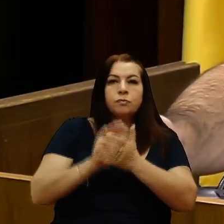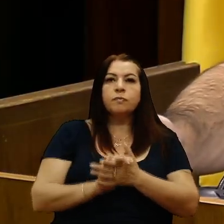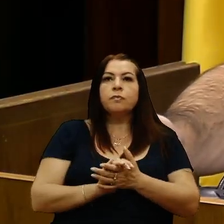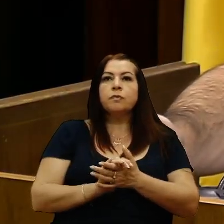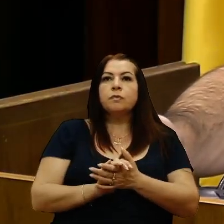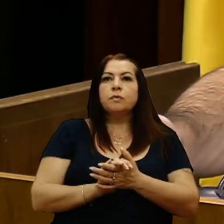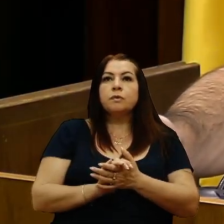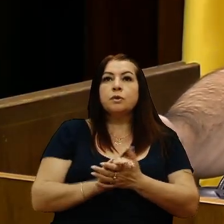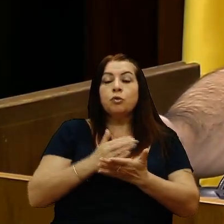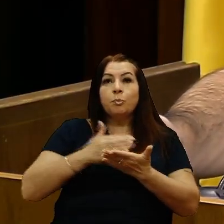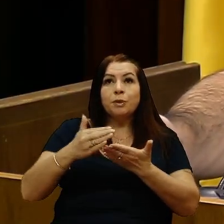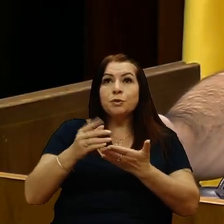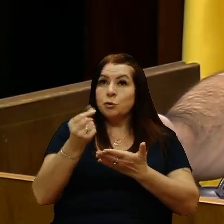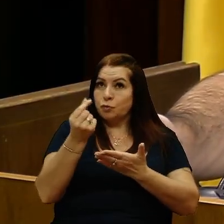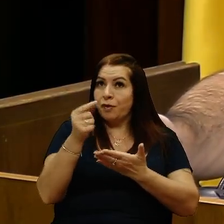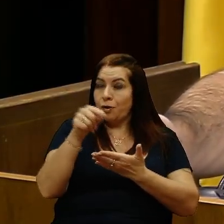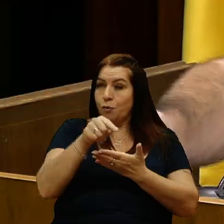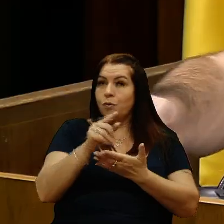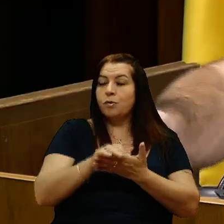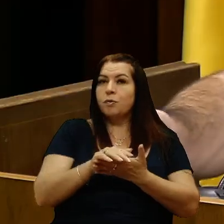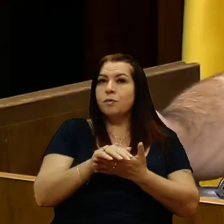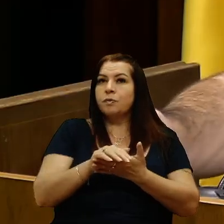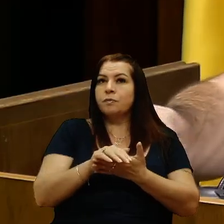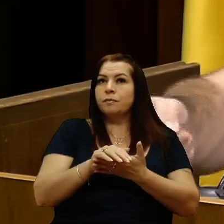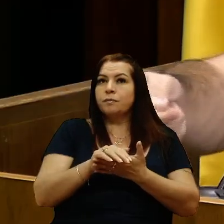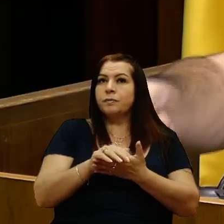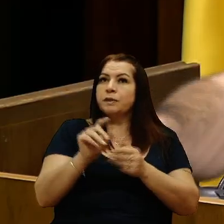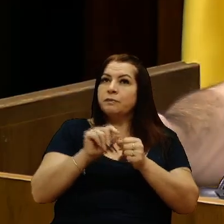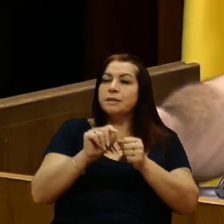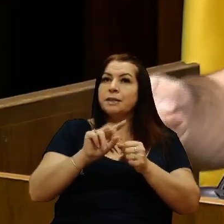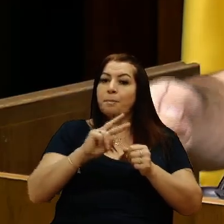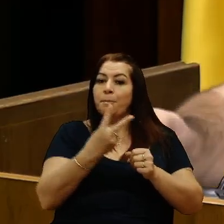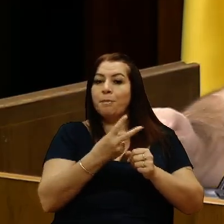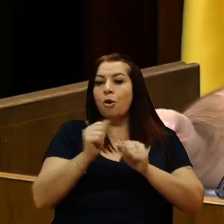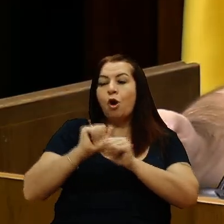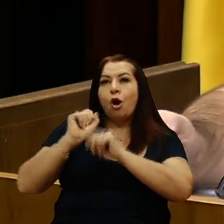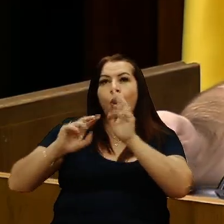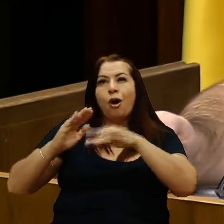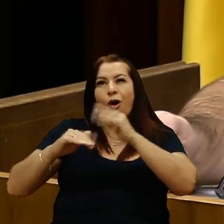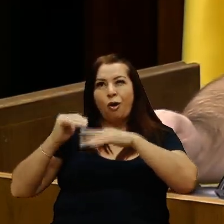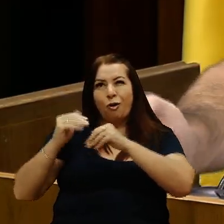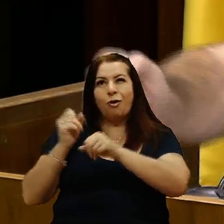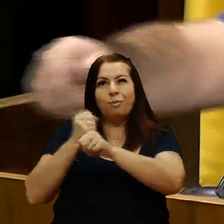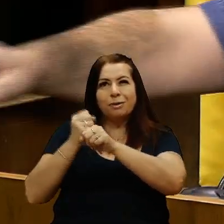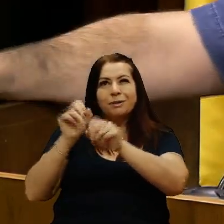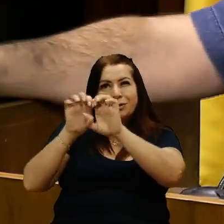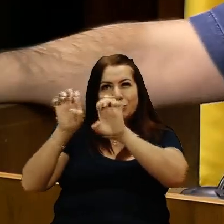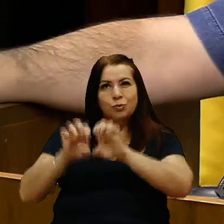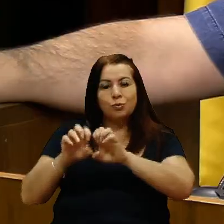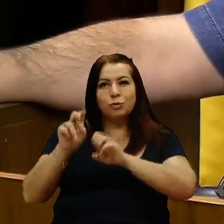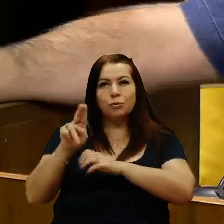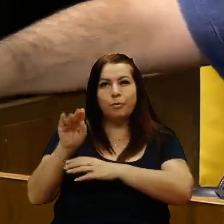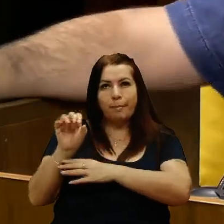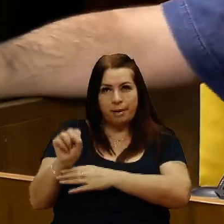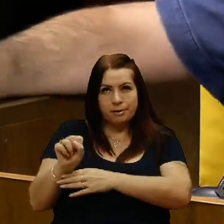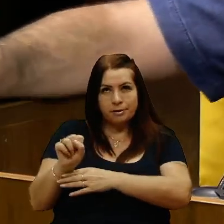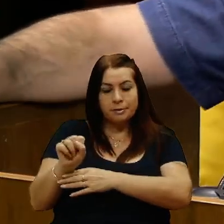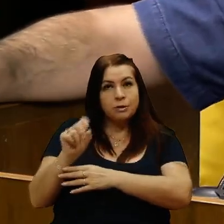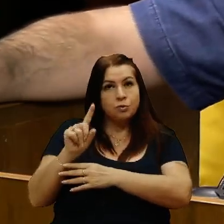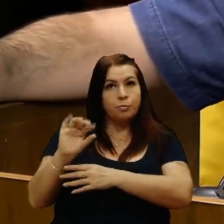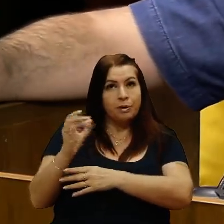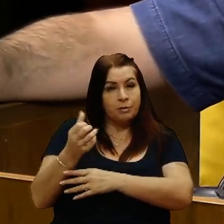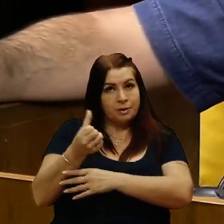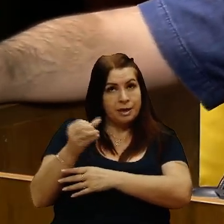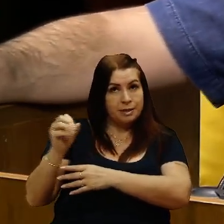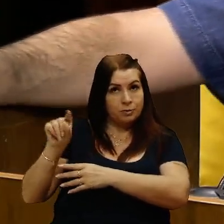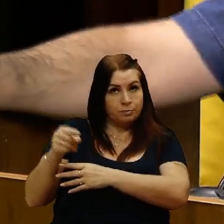desse valor, então, nós iremos, né, reverter em obras e melhorias de infraestrutura das nossas UBSs. Esse 1.600.000, presidente,